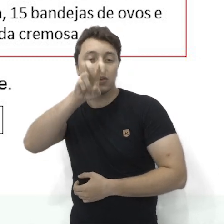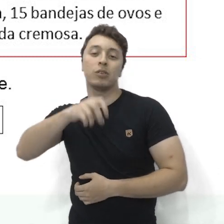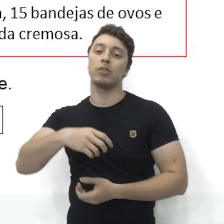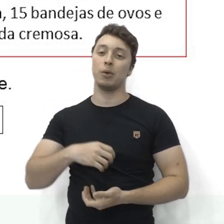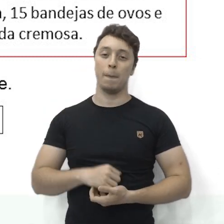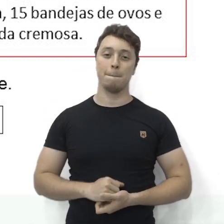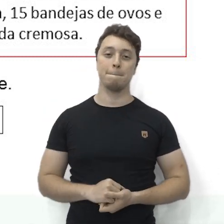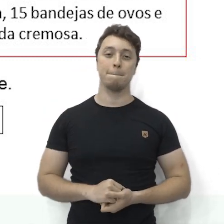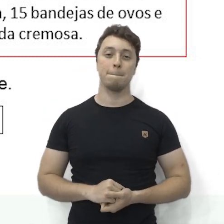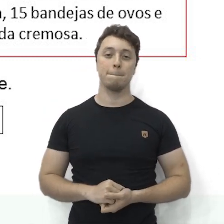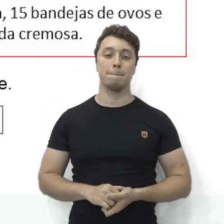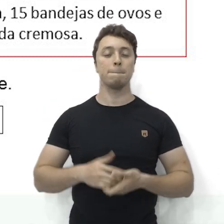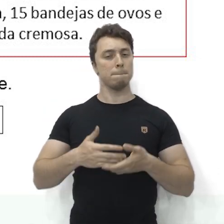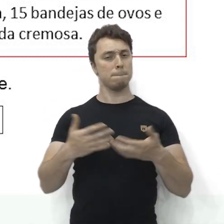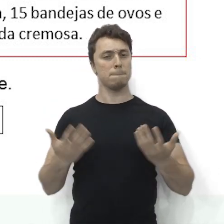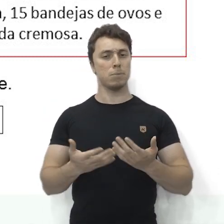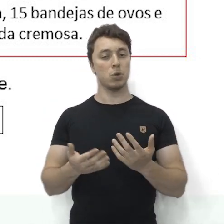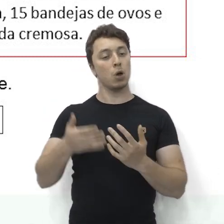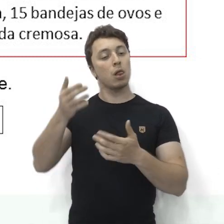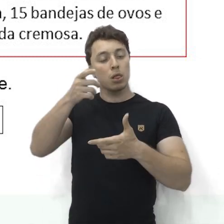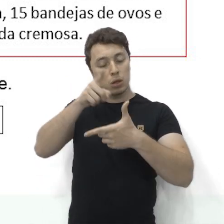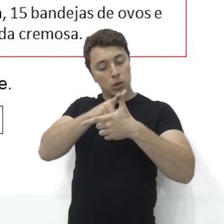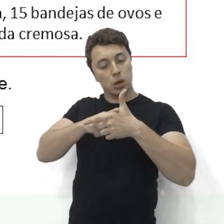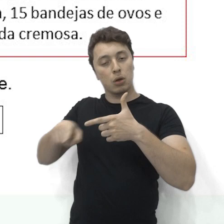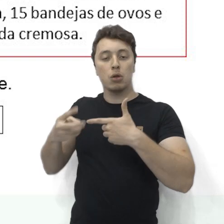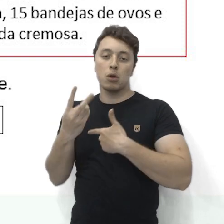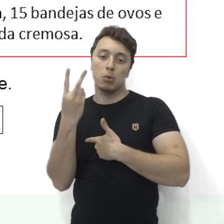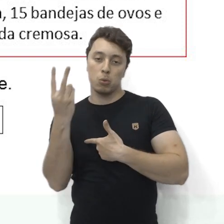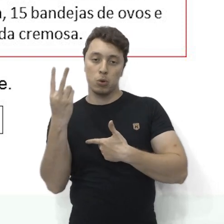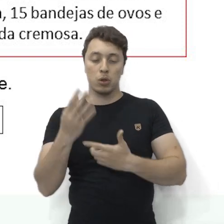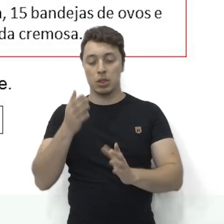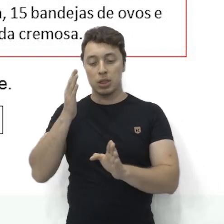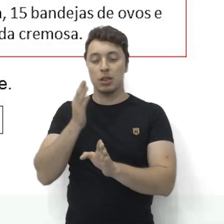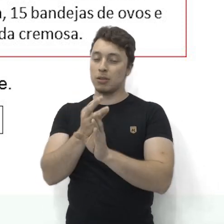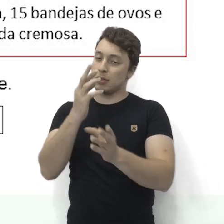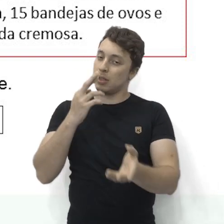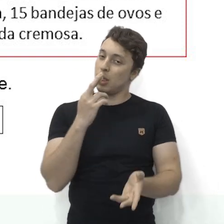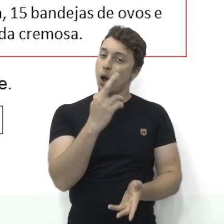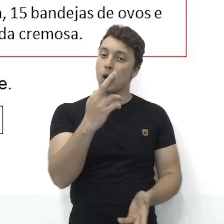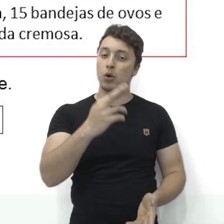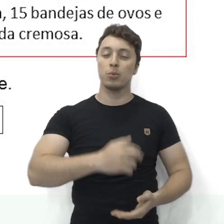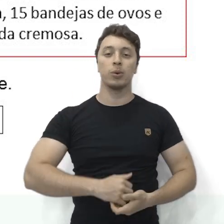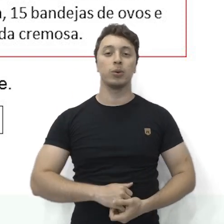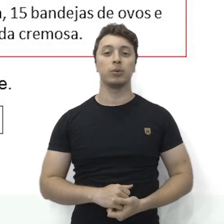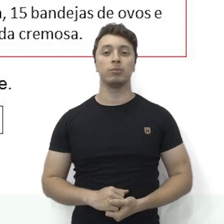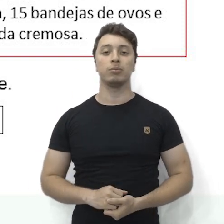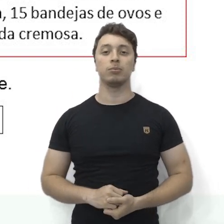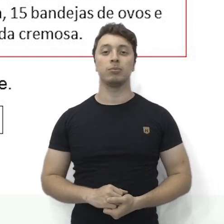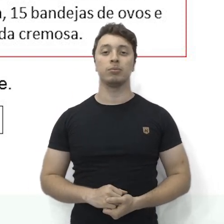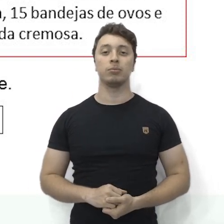goiabada cremosa. Então, fizemos a divisão por 2 para encontrarmos o resultado.